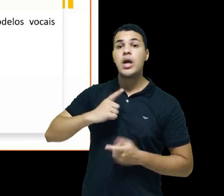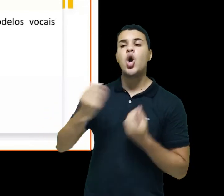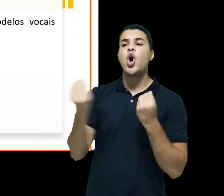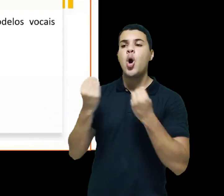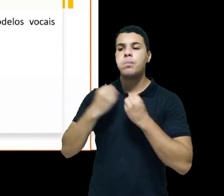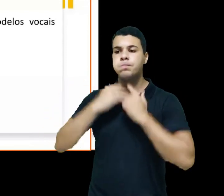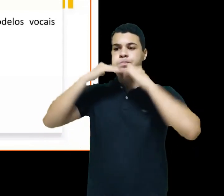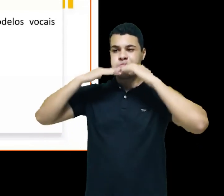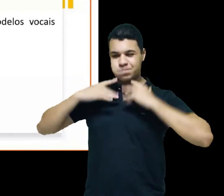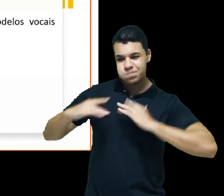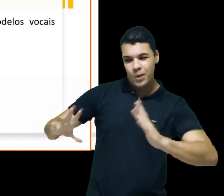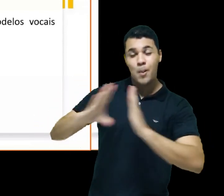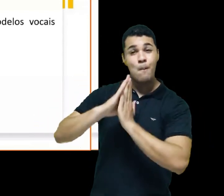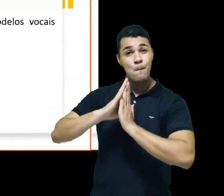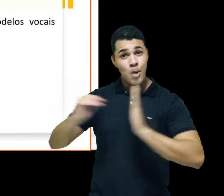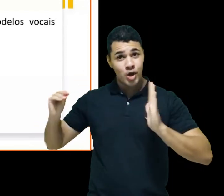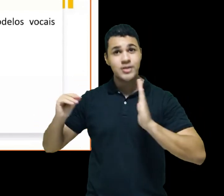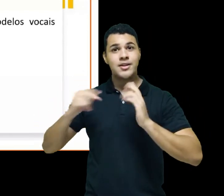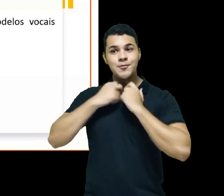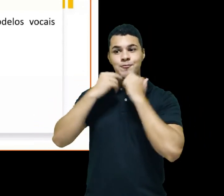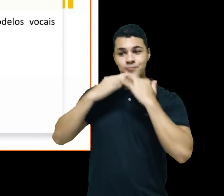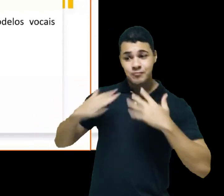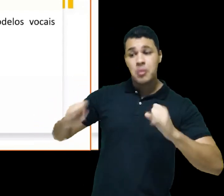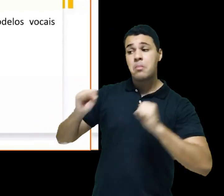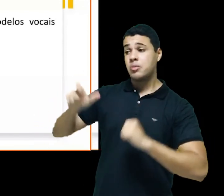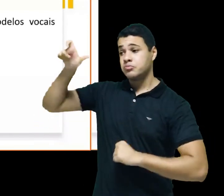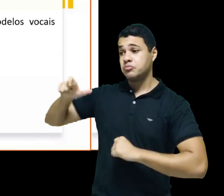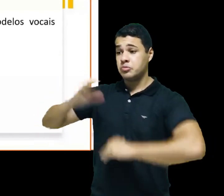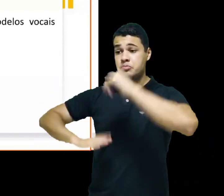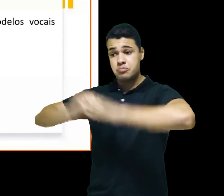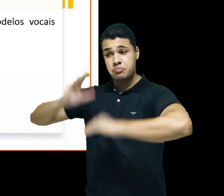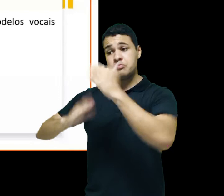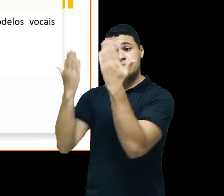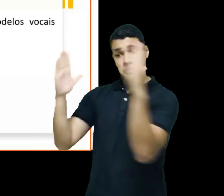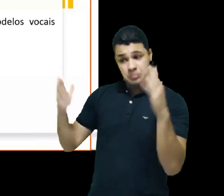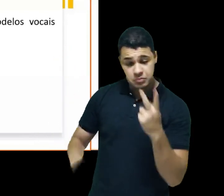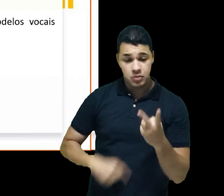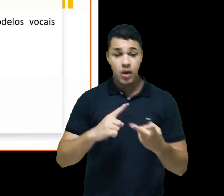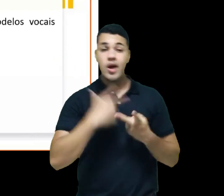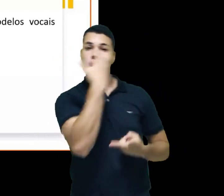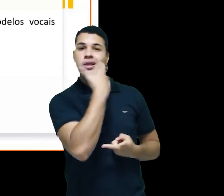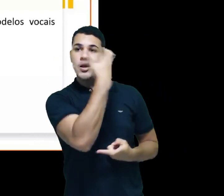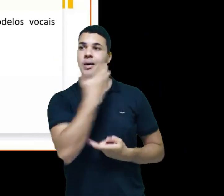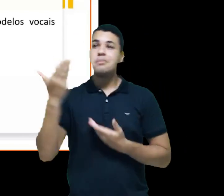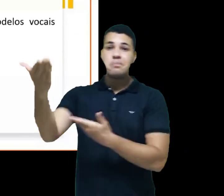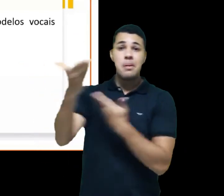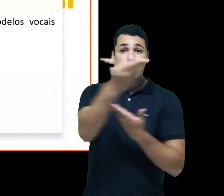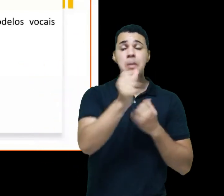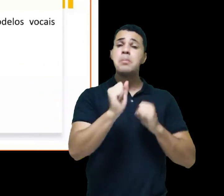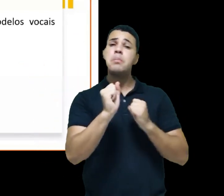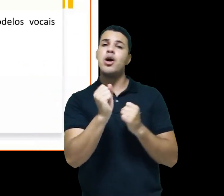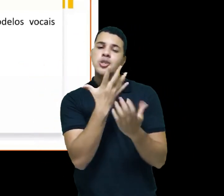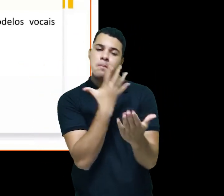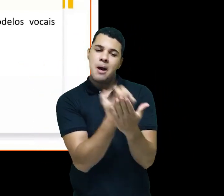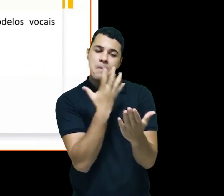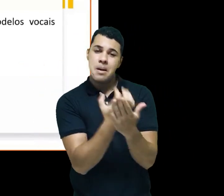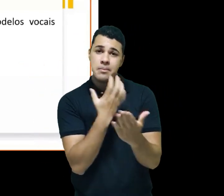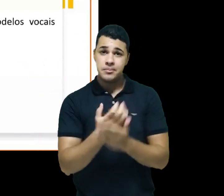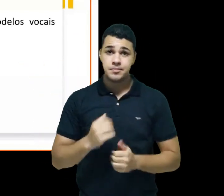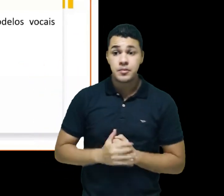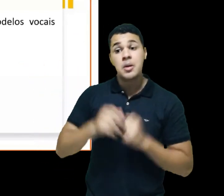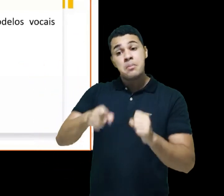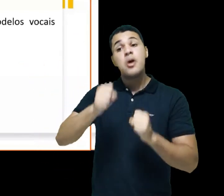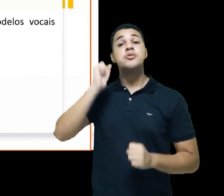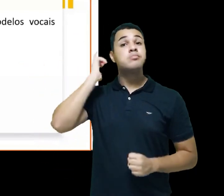vocais. Estes modelos podem ser o regente, os cantores, convidados, gravações. Pode